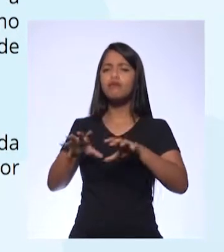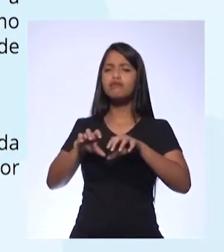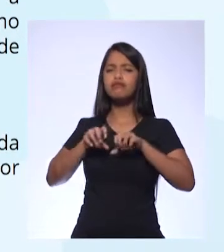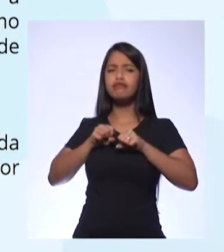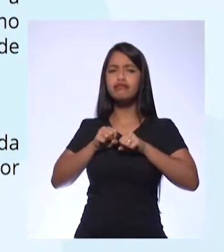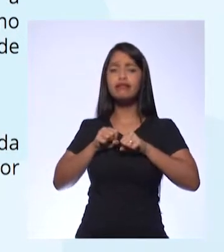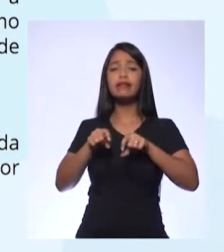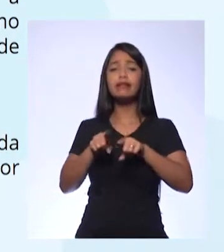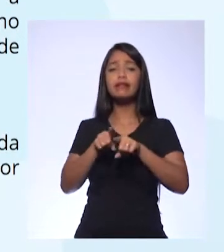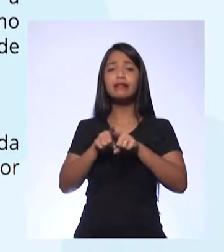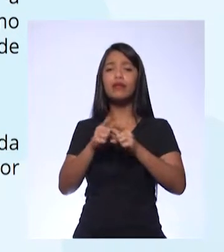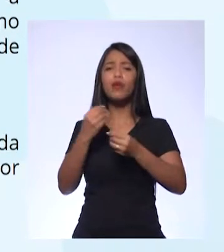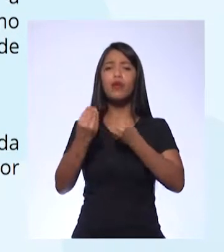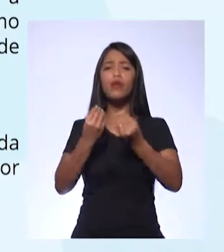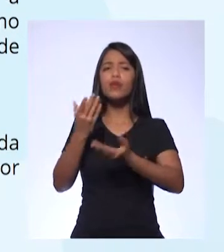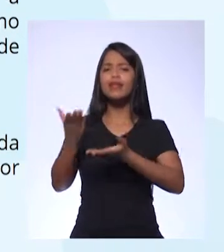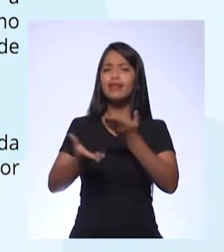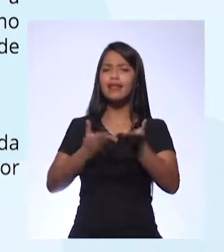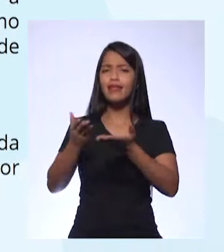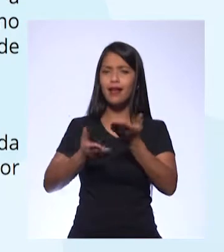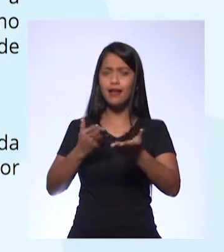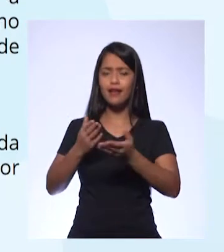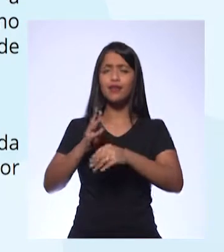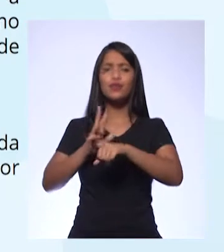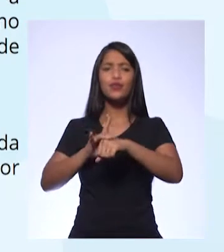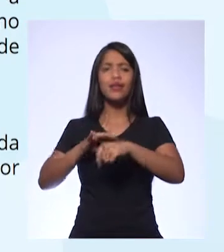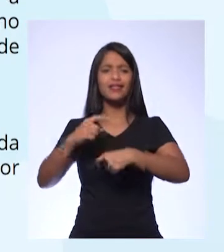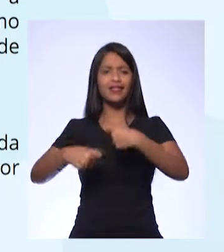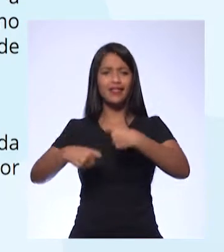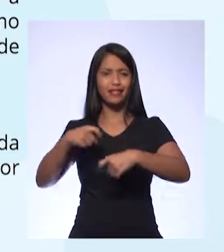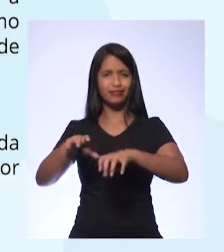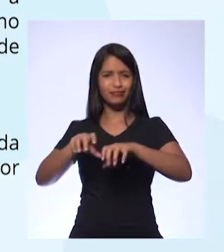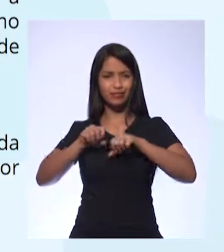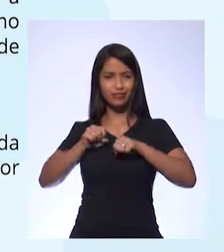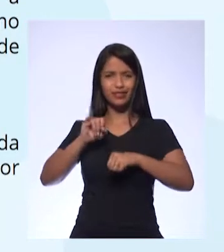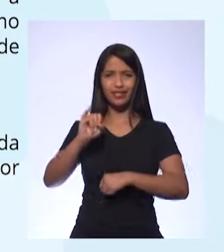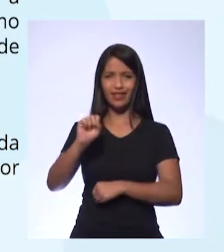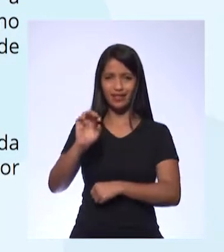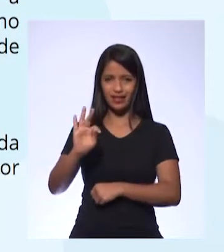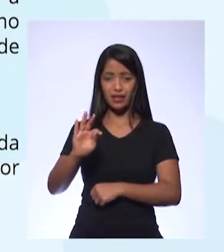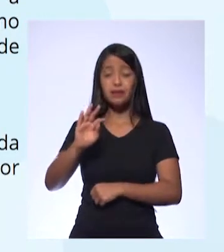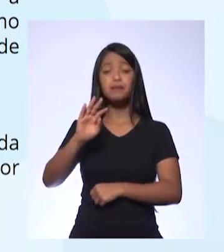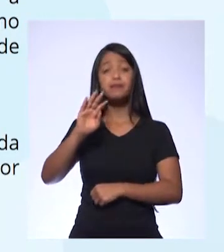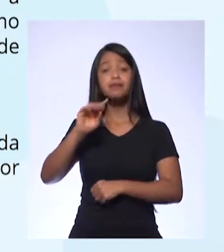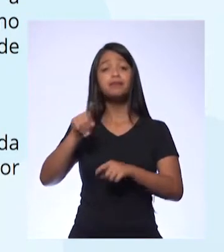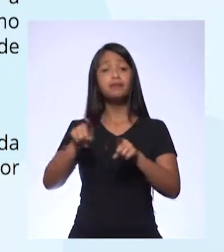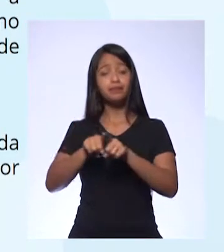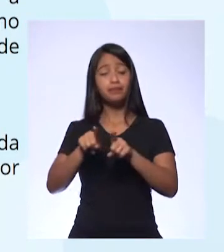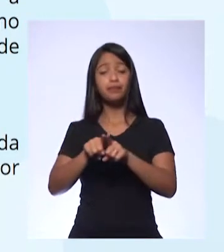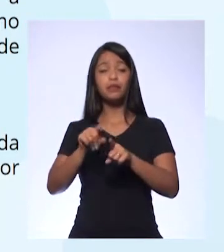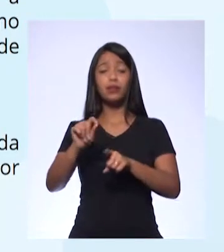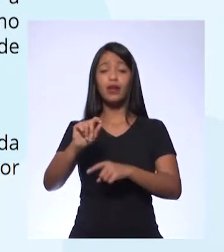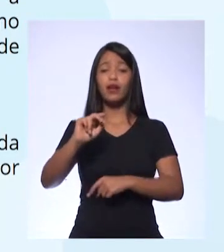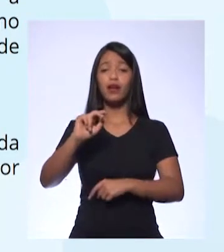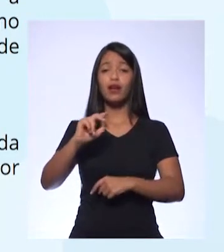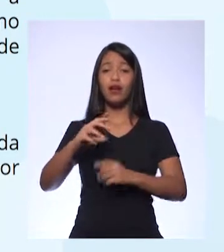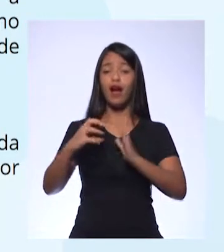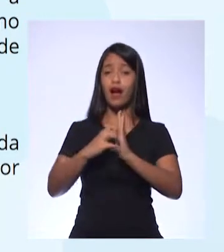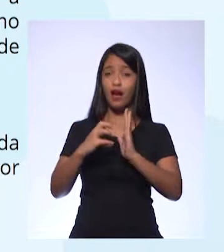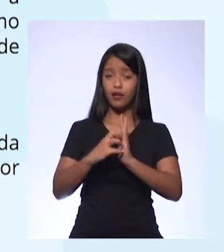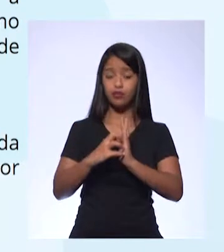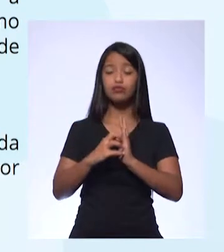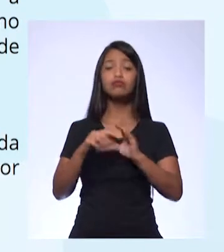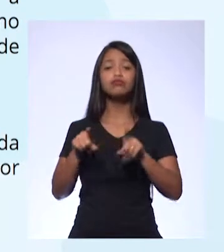das principais infecções sexualmente transmissíveis, ISTs, incluindo HIV/AIDS, e discutir e argumentar